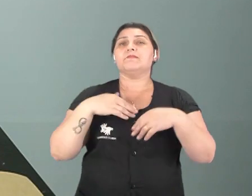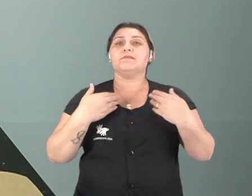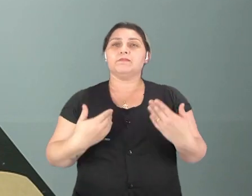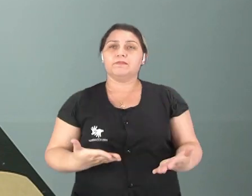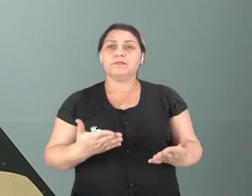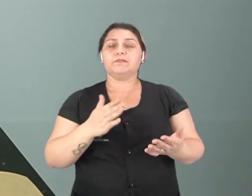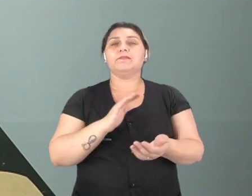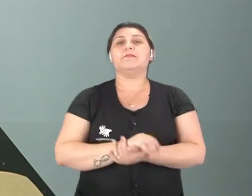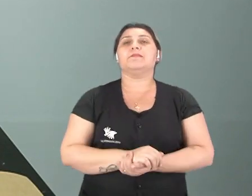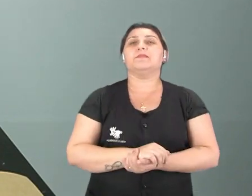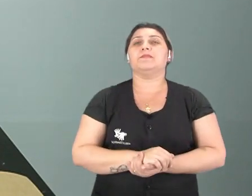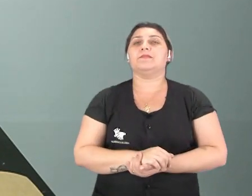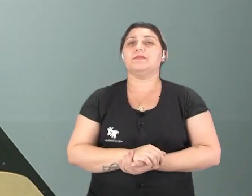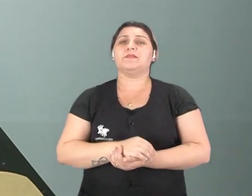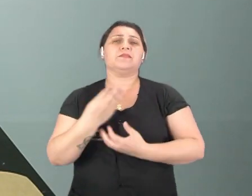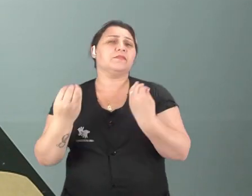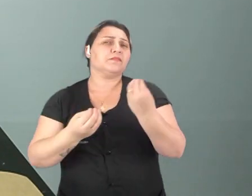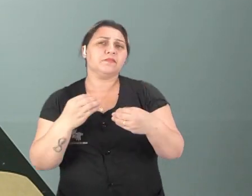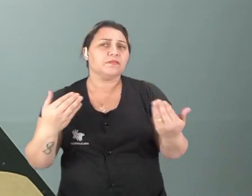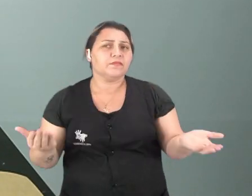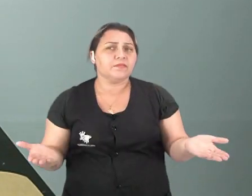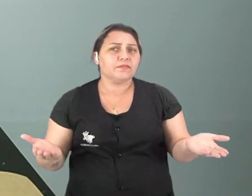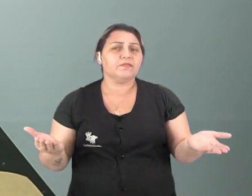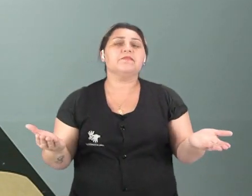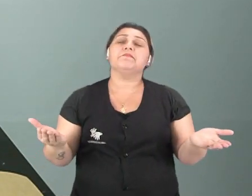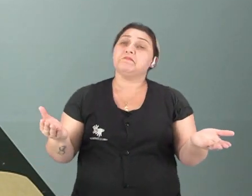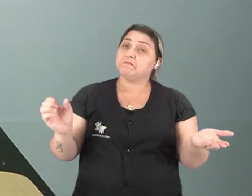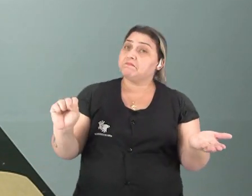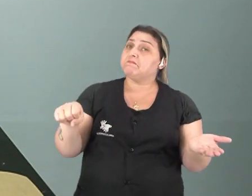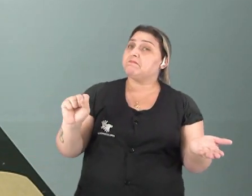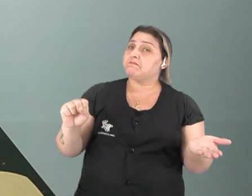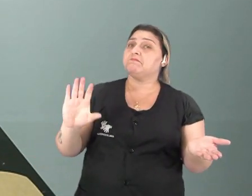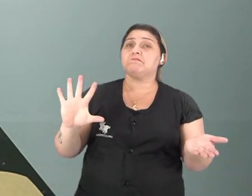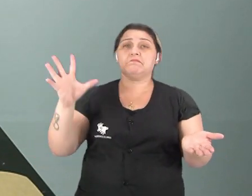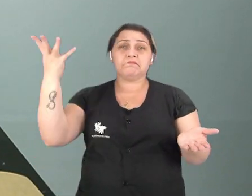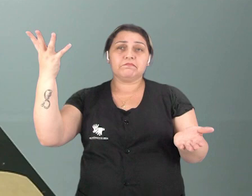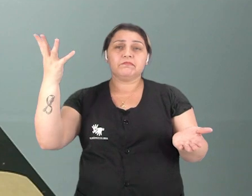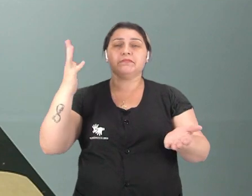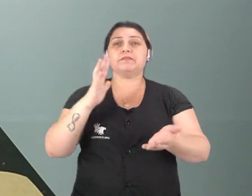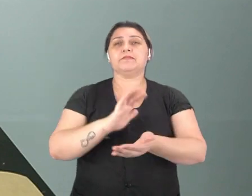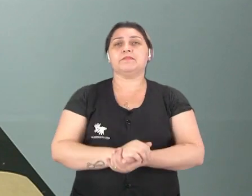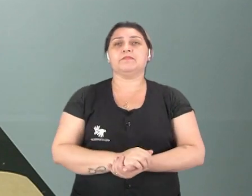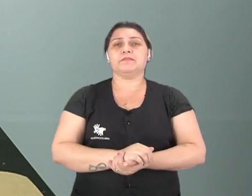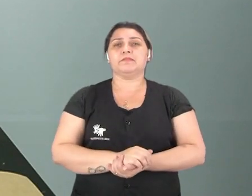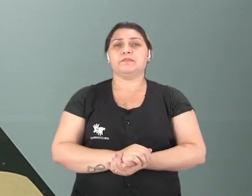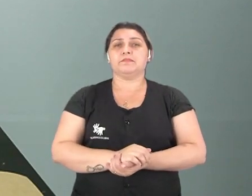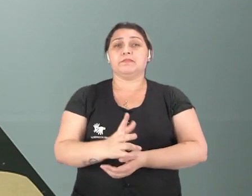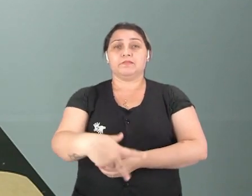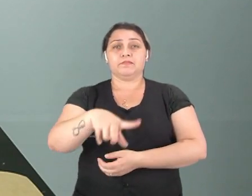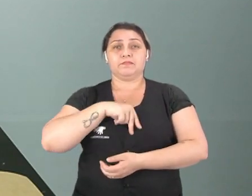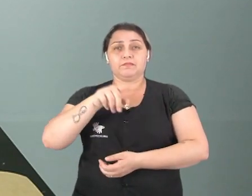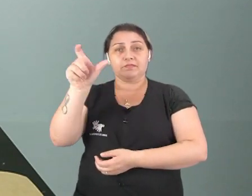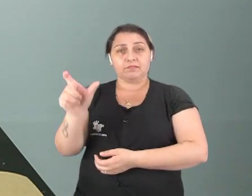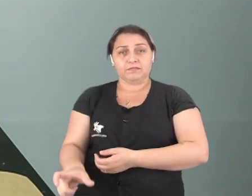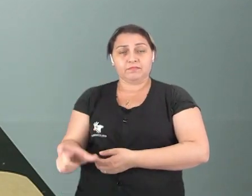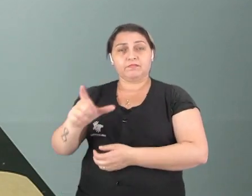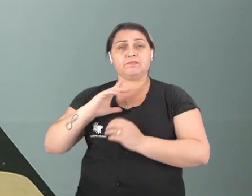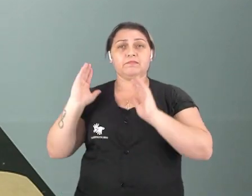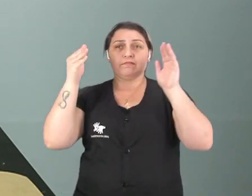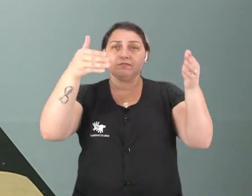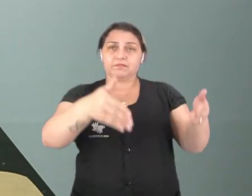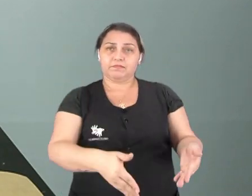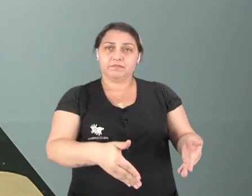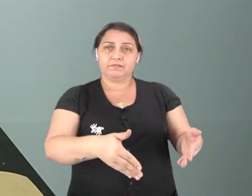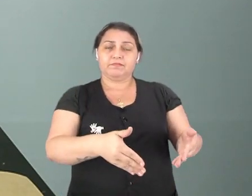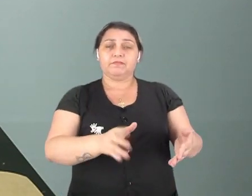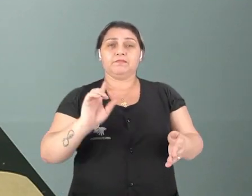aqui o Brasil. Como assim? Era assim mesmo que funcionava, né? Os portugueses, vocês sabem que eles chegaram